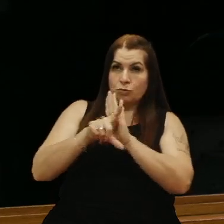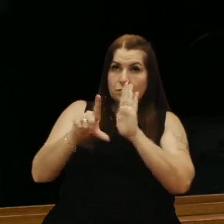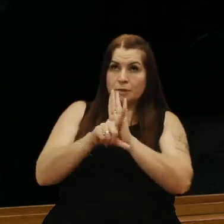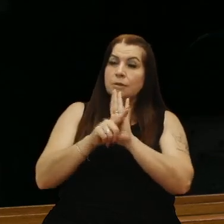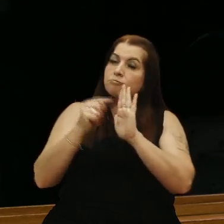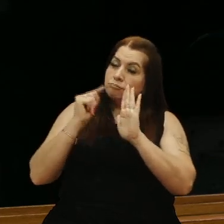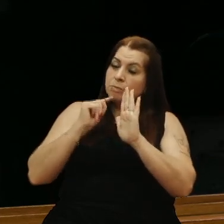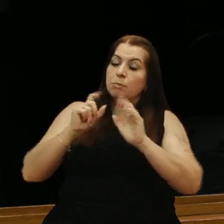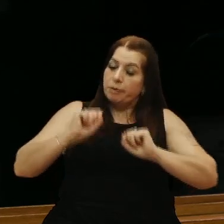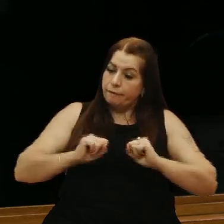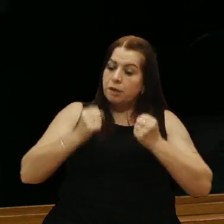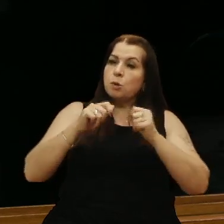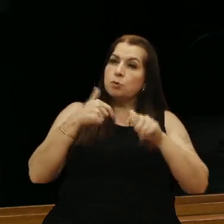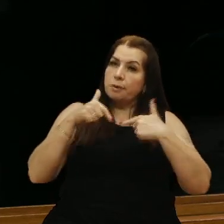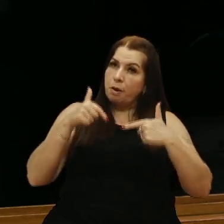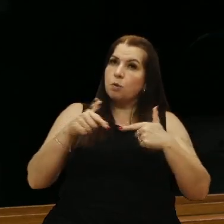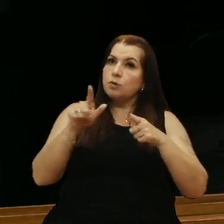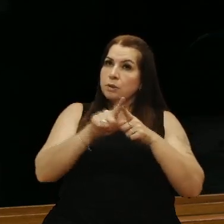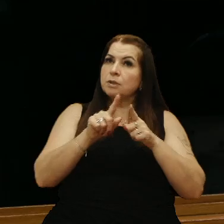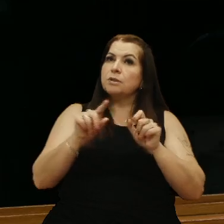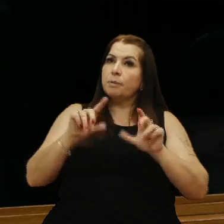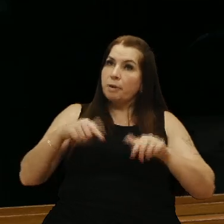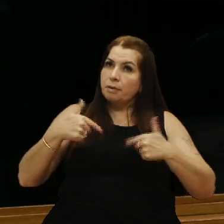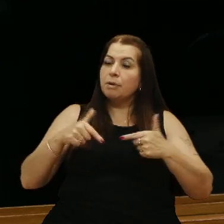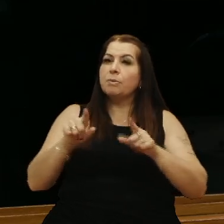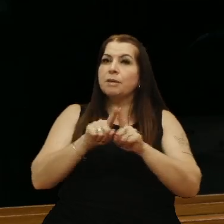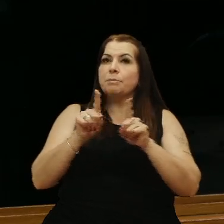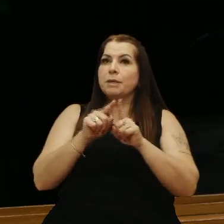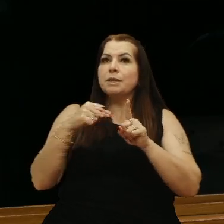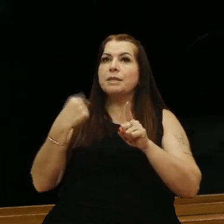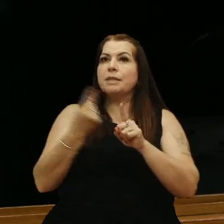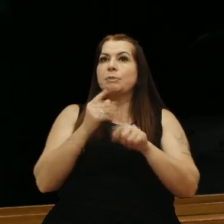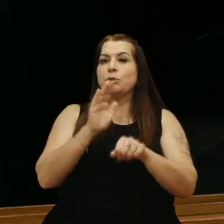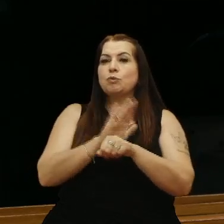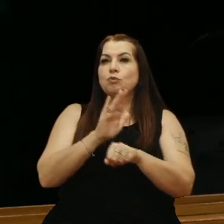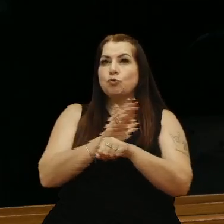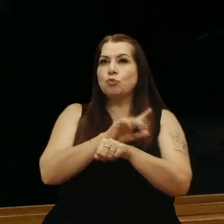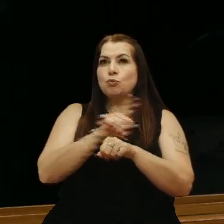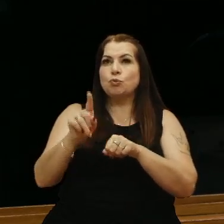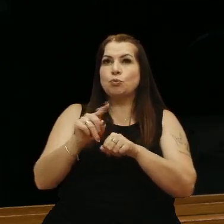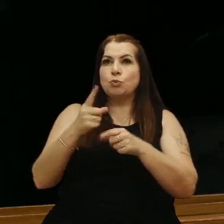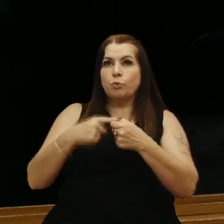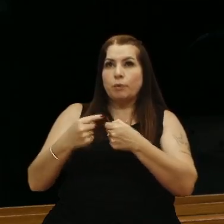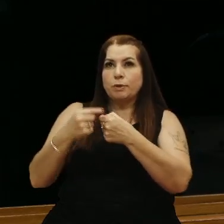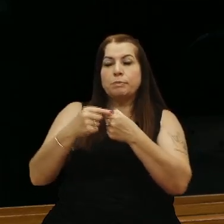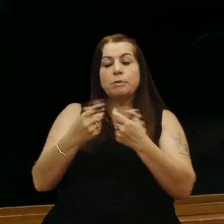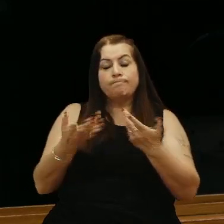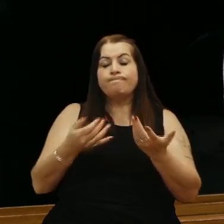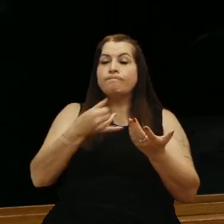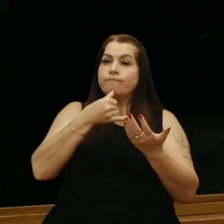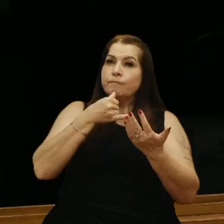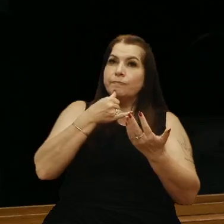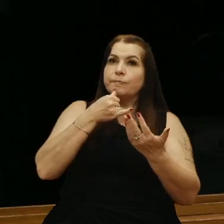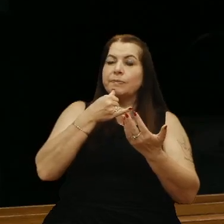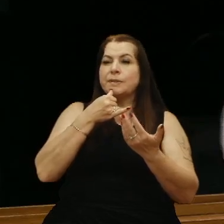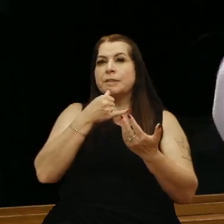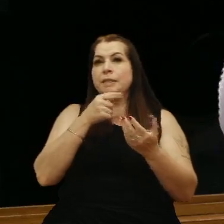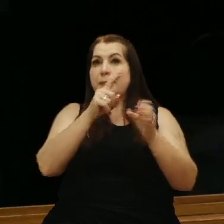queremos defender os trabalhadores e queremos defender também aqueles que contribuem com o nosso município e, infelizmente, são